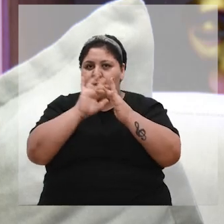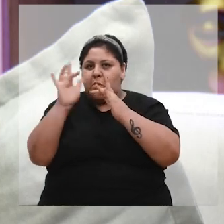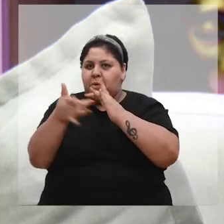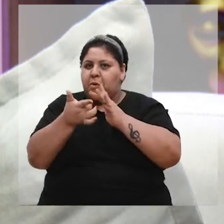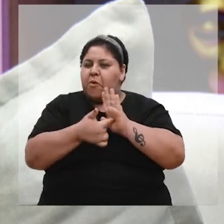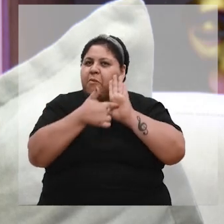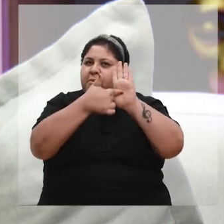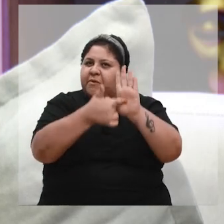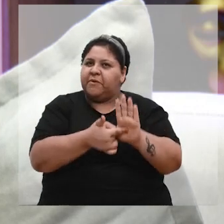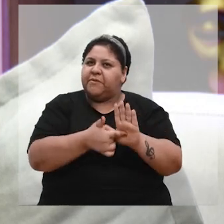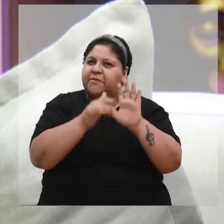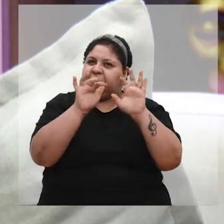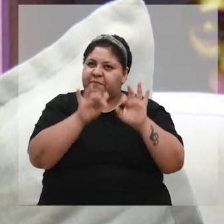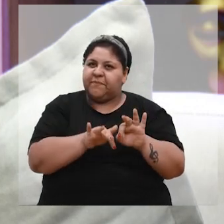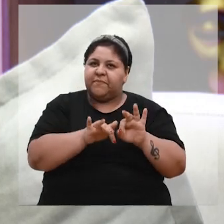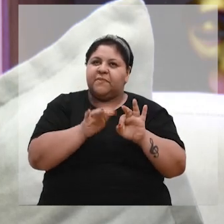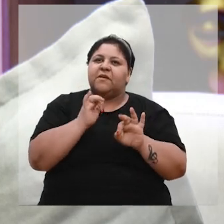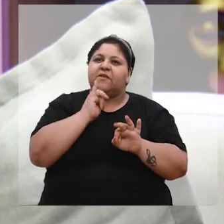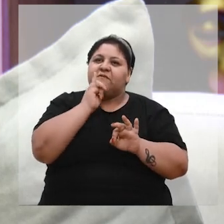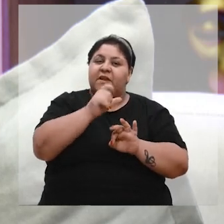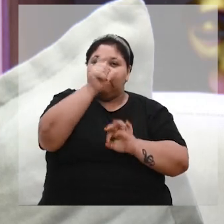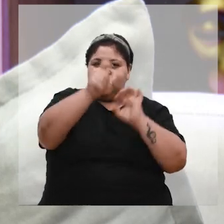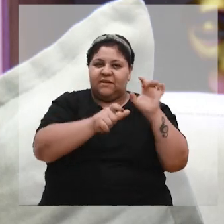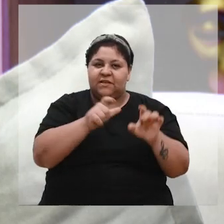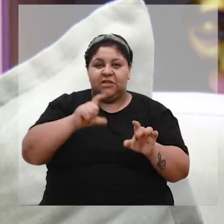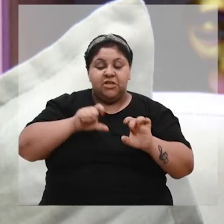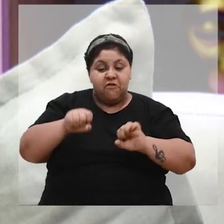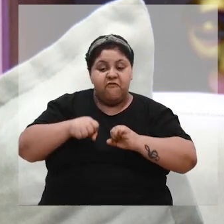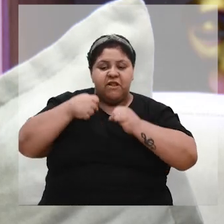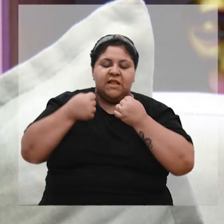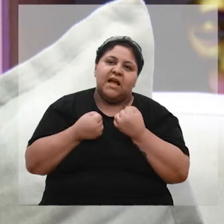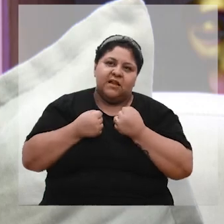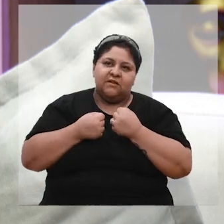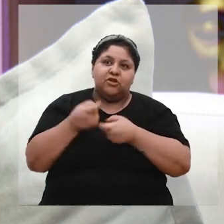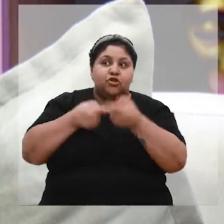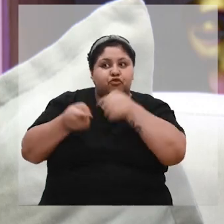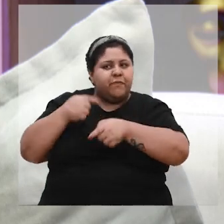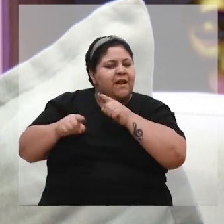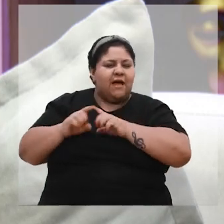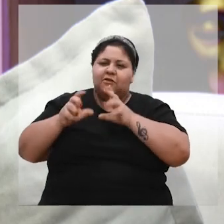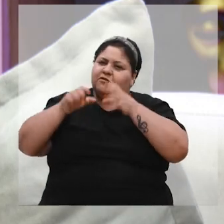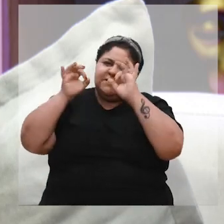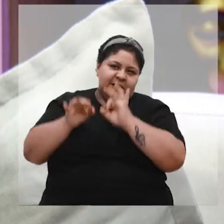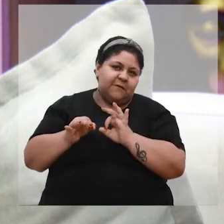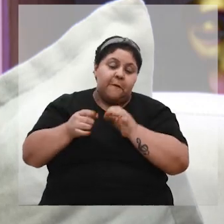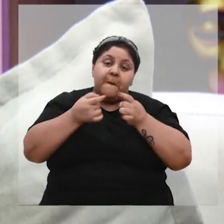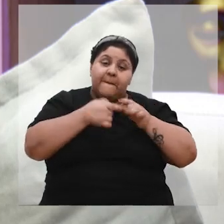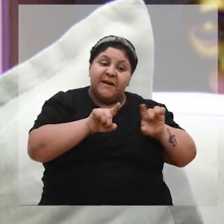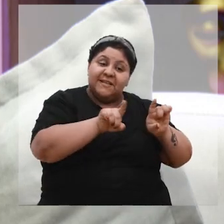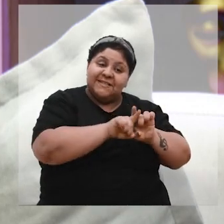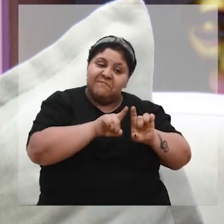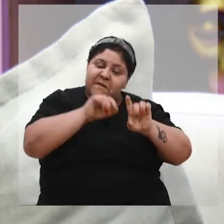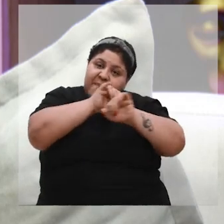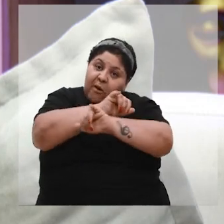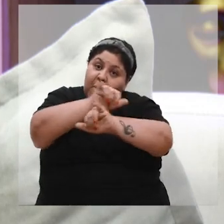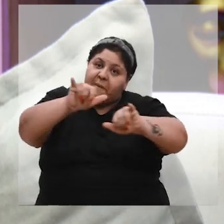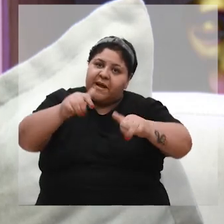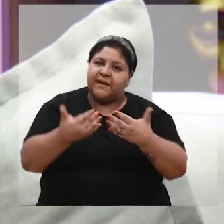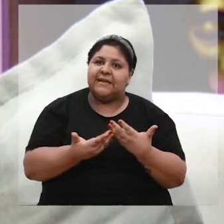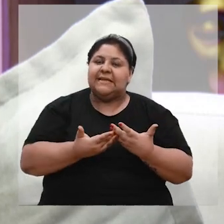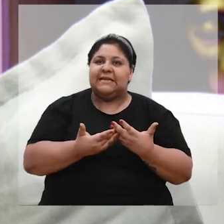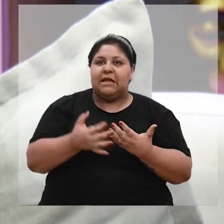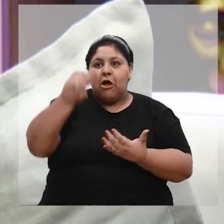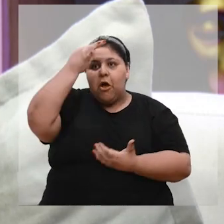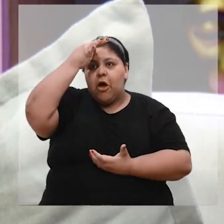redes, depois que eu terminei o tratamento, eu contei para as pessoas que eu tinha enfrentado isso, que eu tinha superado e tudo certo. Mas também para